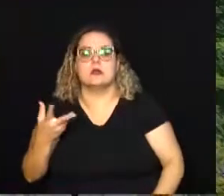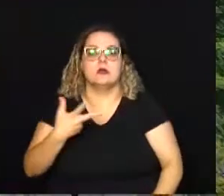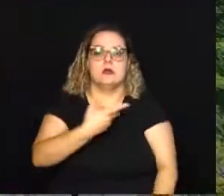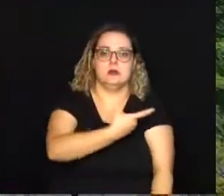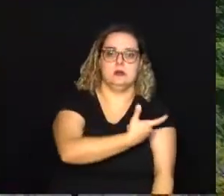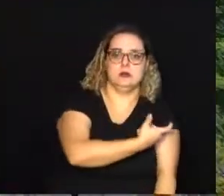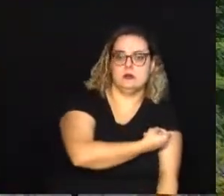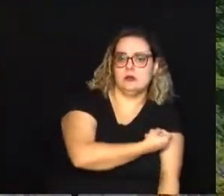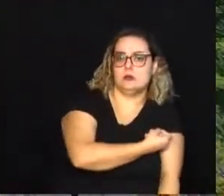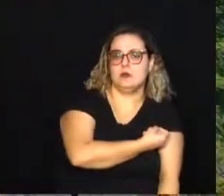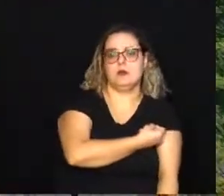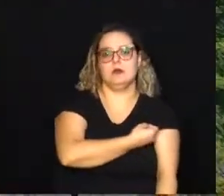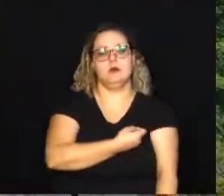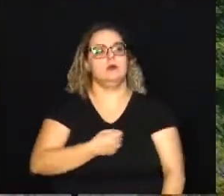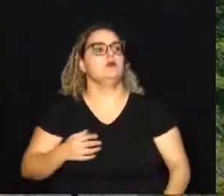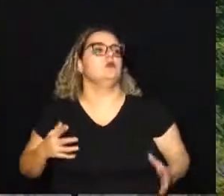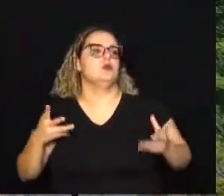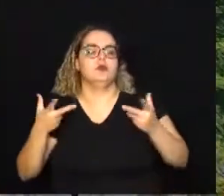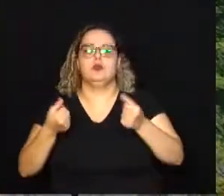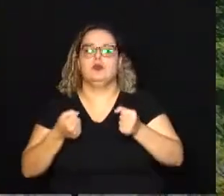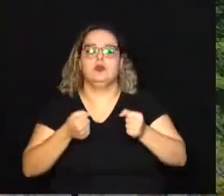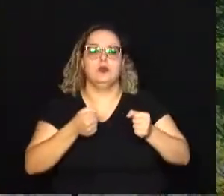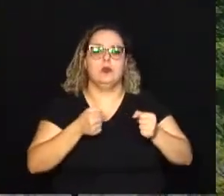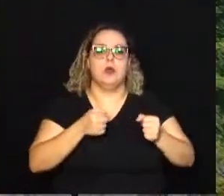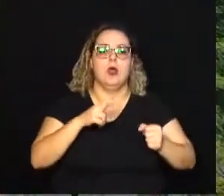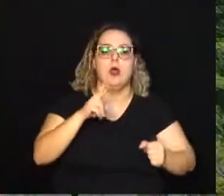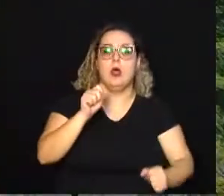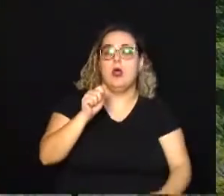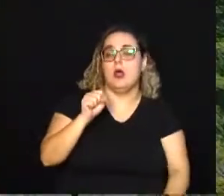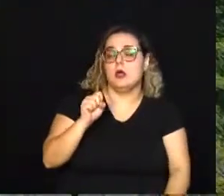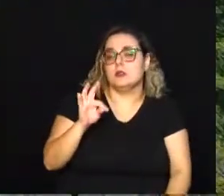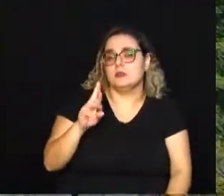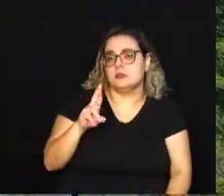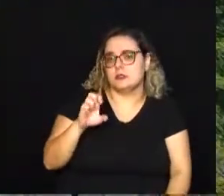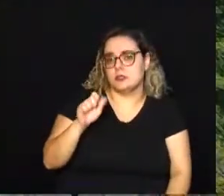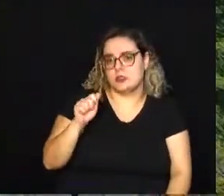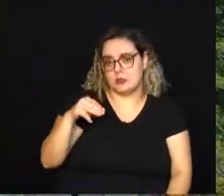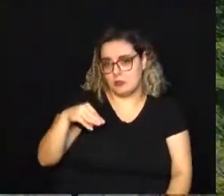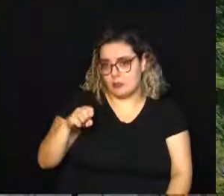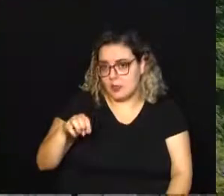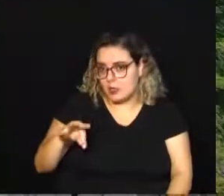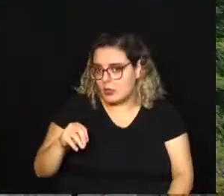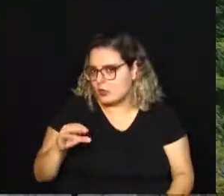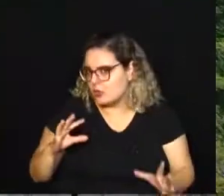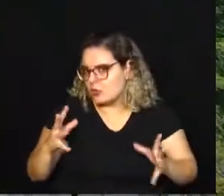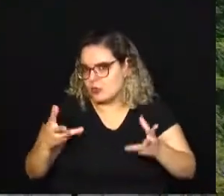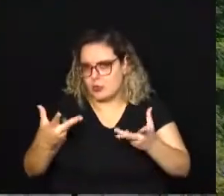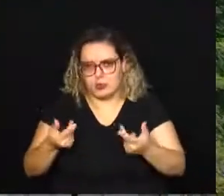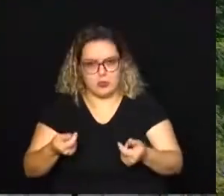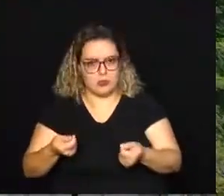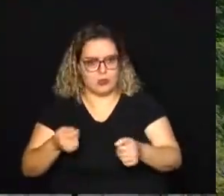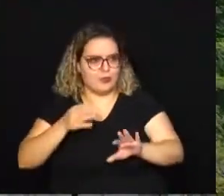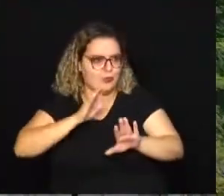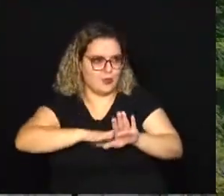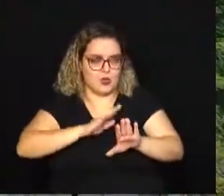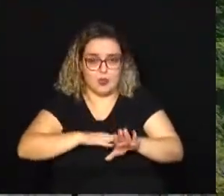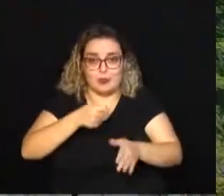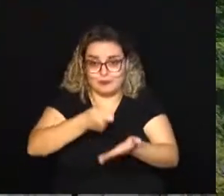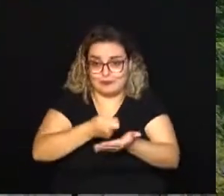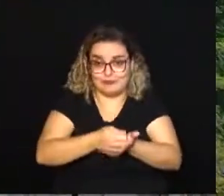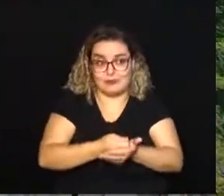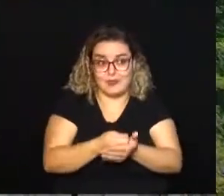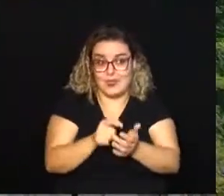vacinação, né, imunização em massa, rastreamento, a gente tem também medidas da educação que deveriam ter sido tomadas e não foram. Não se teve